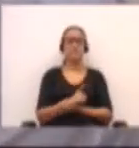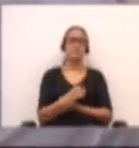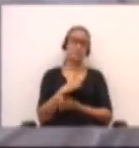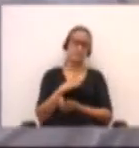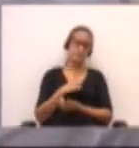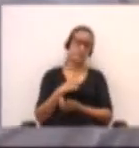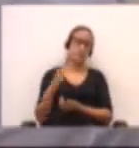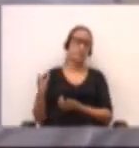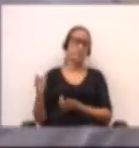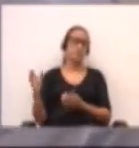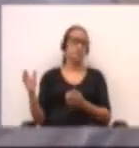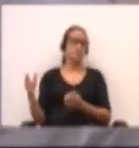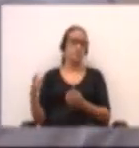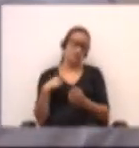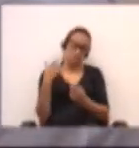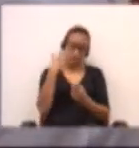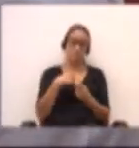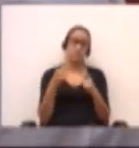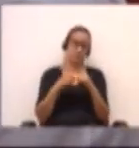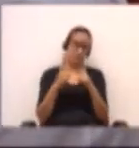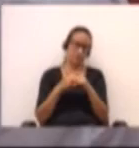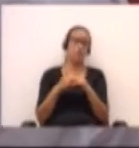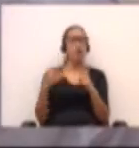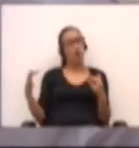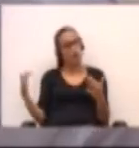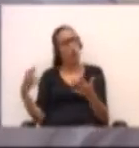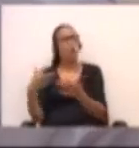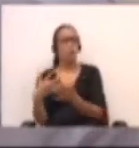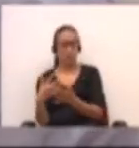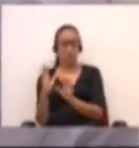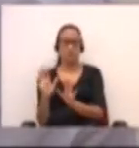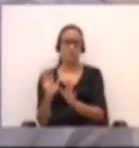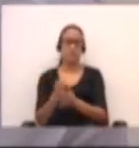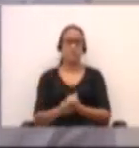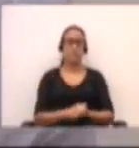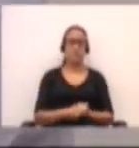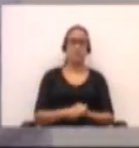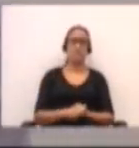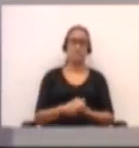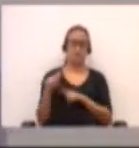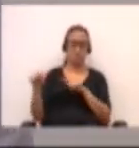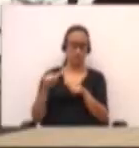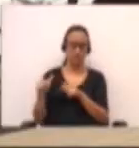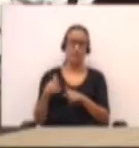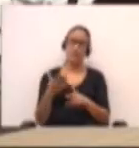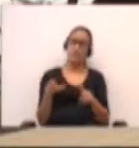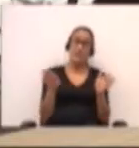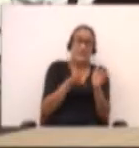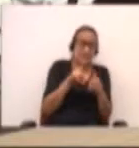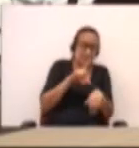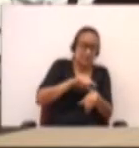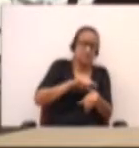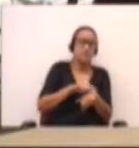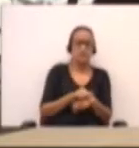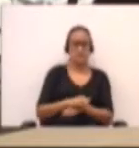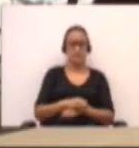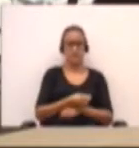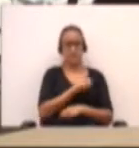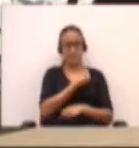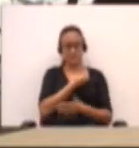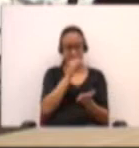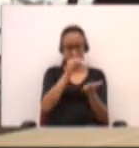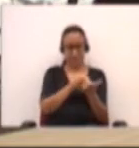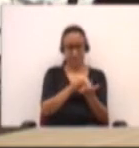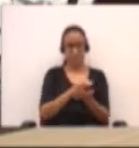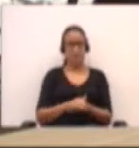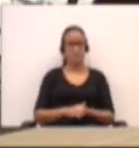um popular e tive que atender uma urgência, por isso cheguei atrasado. Muito obrigado, senhor presidente. Registrada a presença do vereador Dr. Júlio.